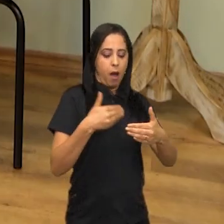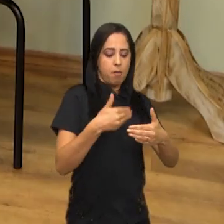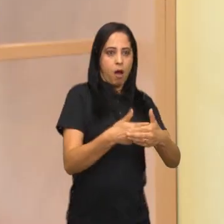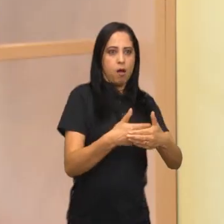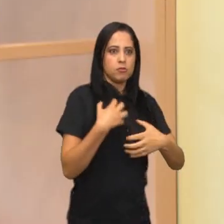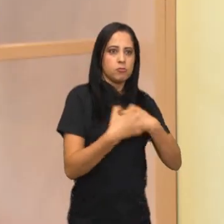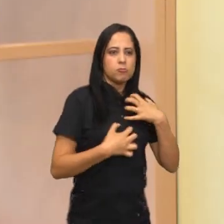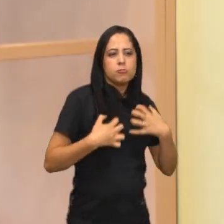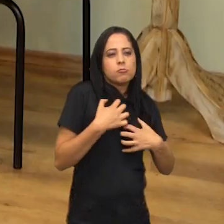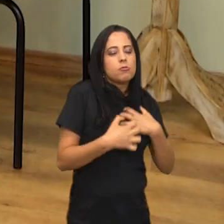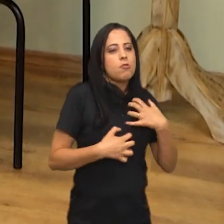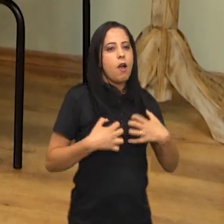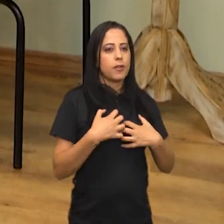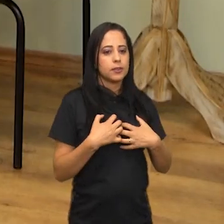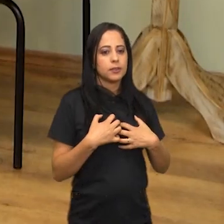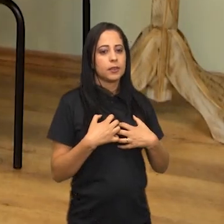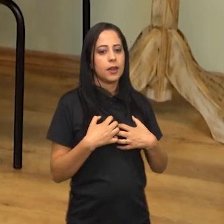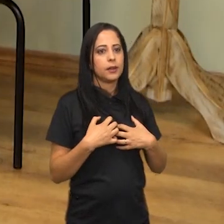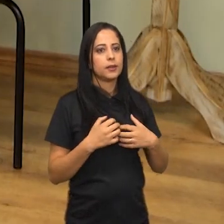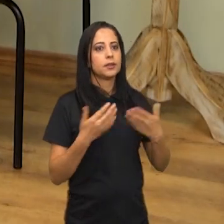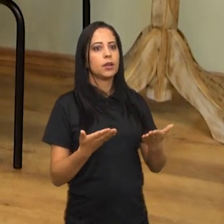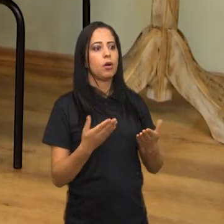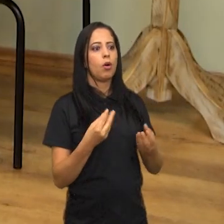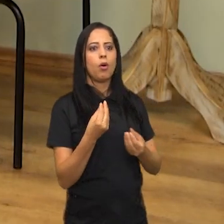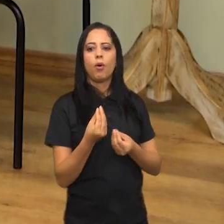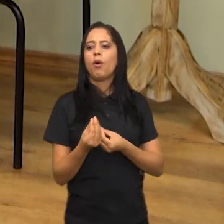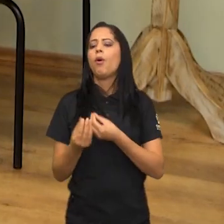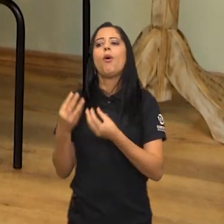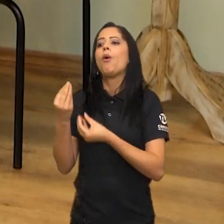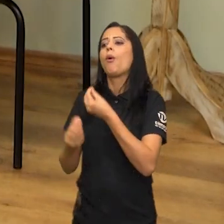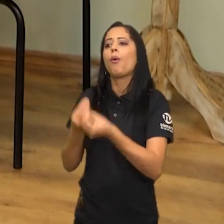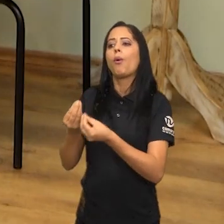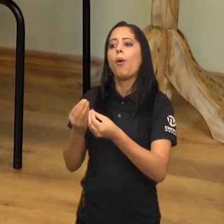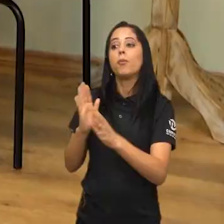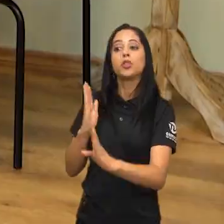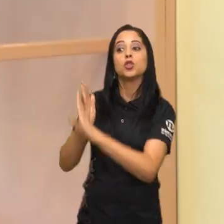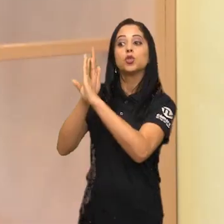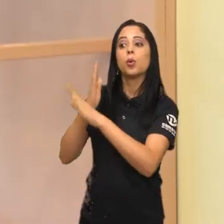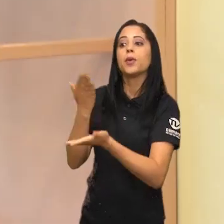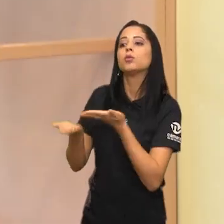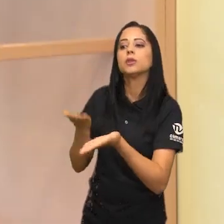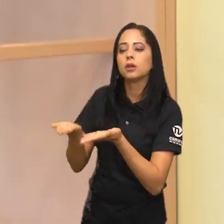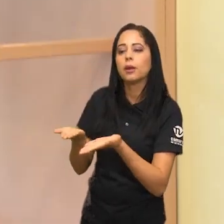raça. E aí, qual que foi a saída? Qual foi o tipo de tratamento que você buscou?